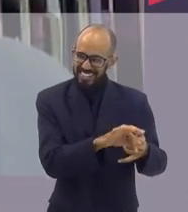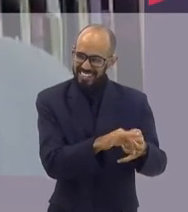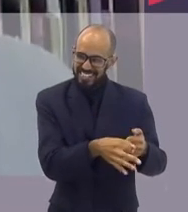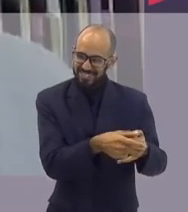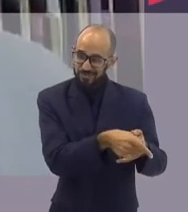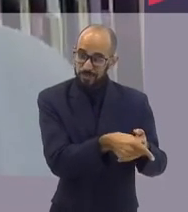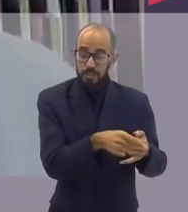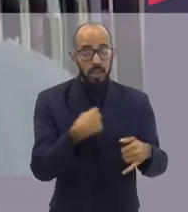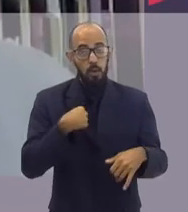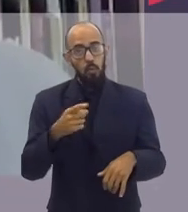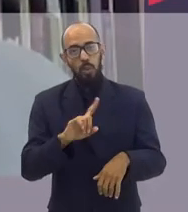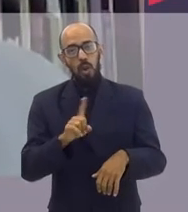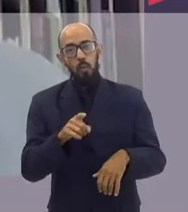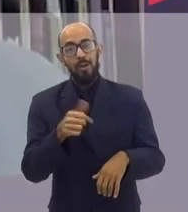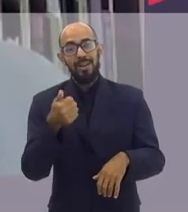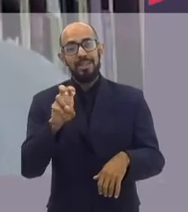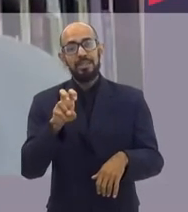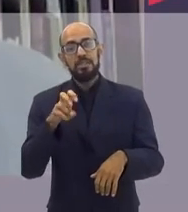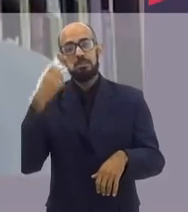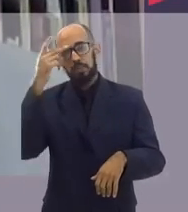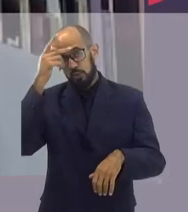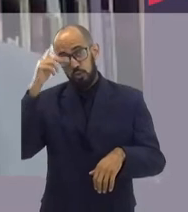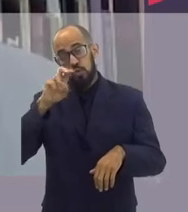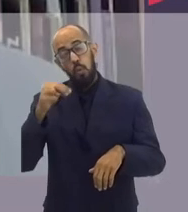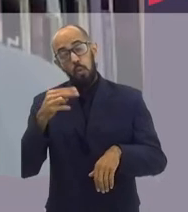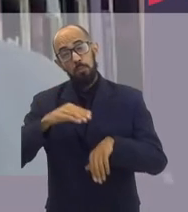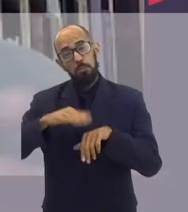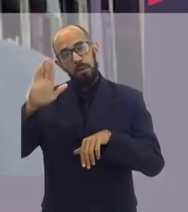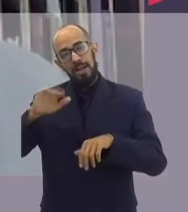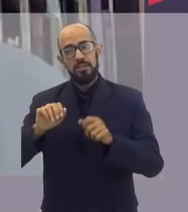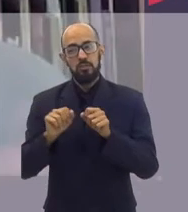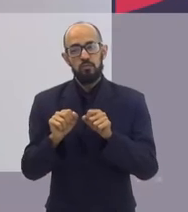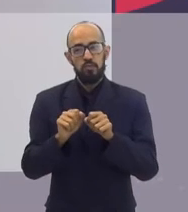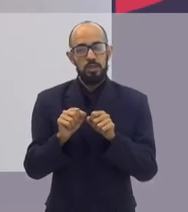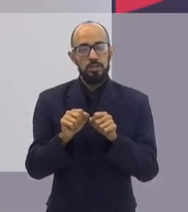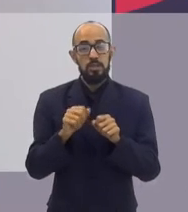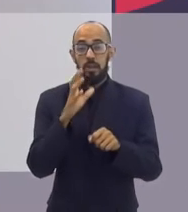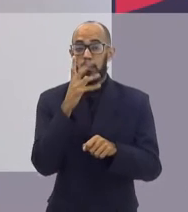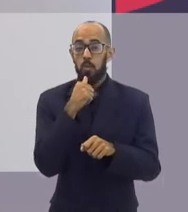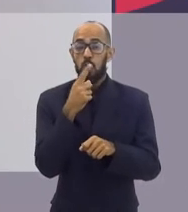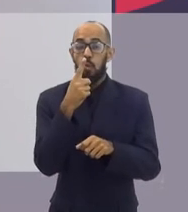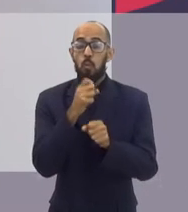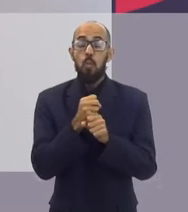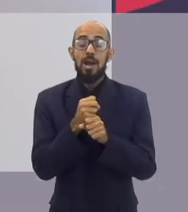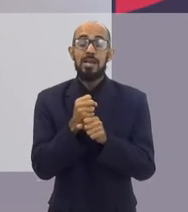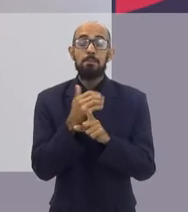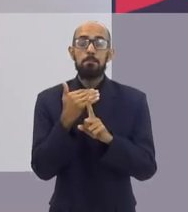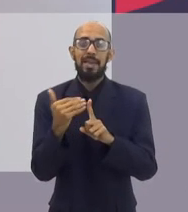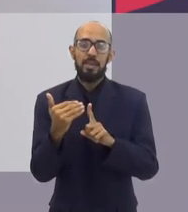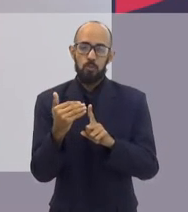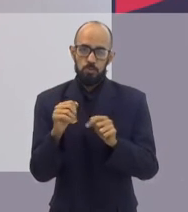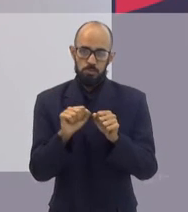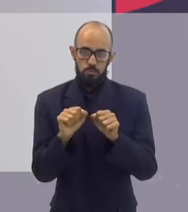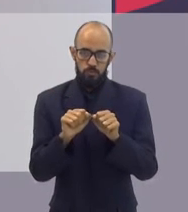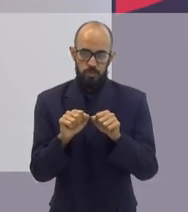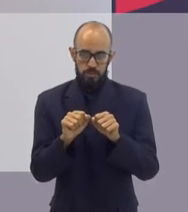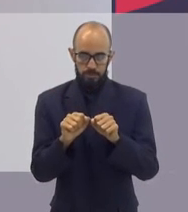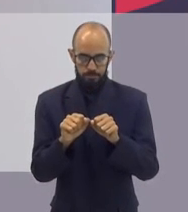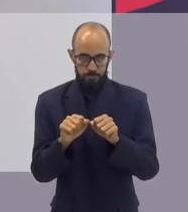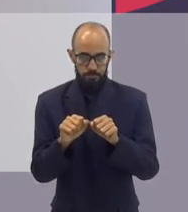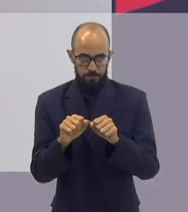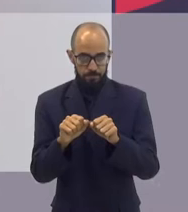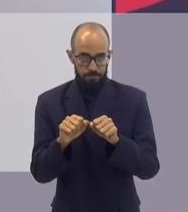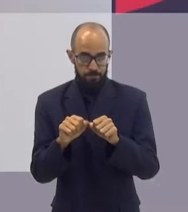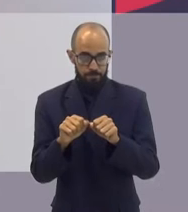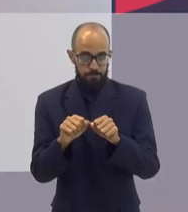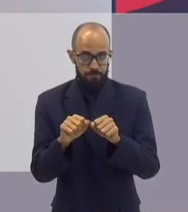né? 15 pessoas, pelo menos, se reuniram para fazer um jogo que demorou um ano e meio para fazer, mais ou menos. Um ano e meio